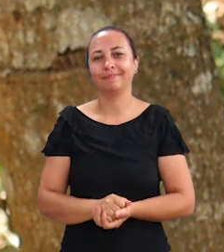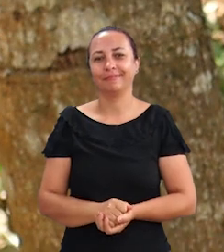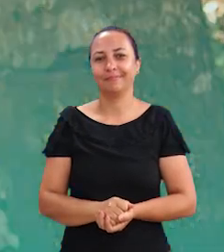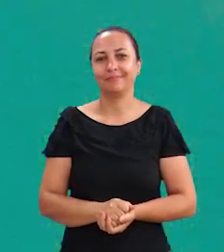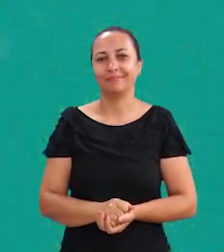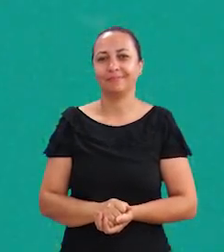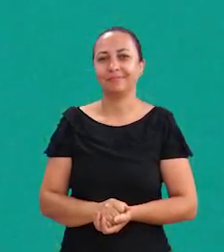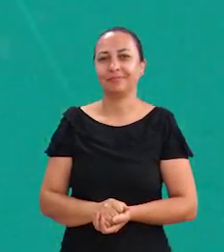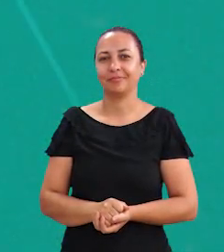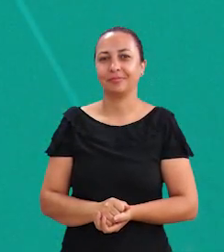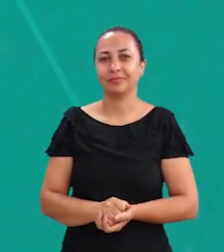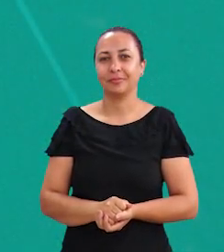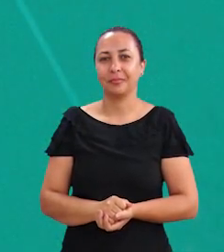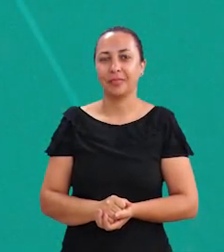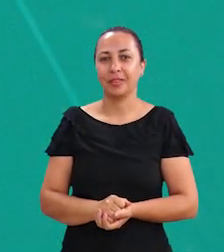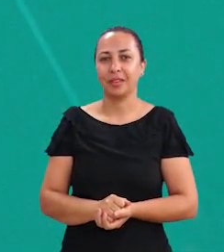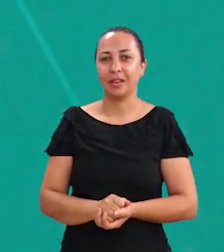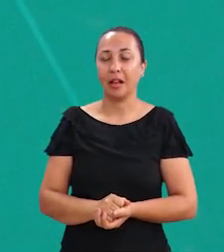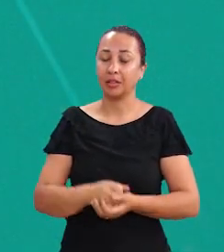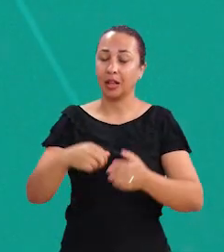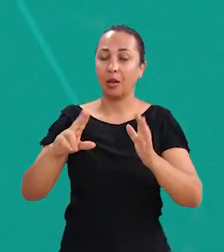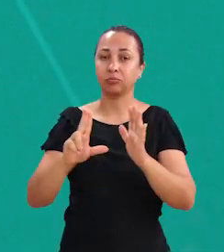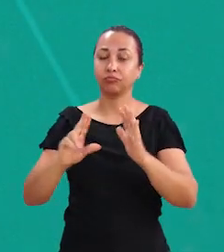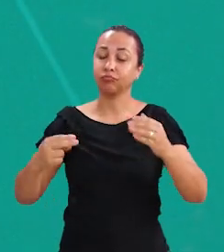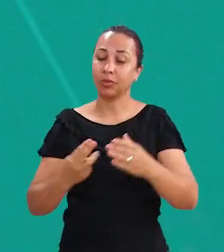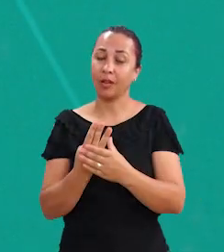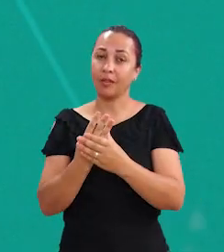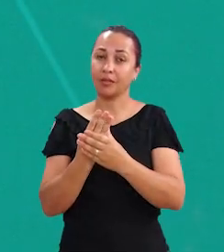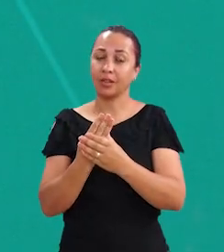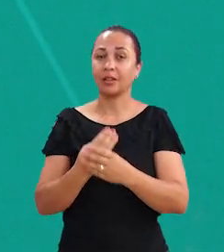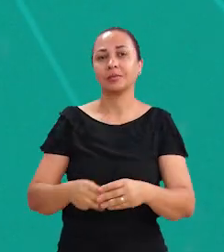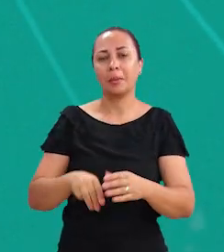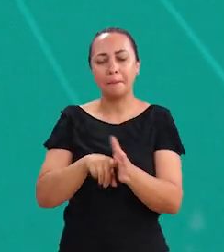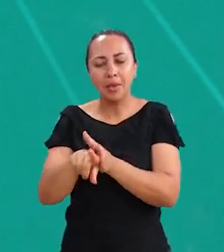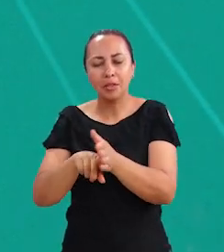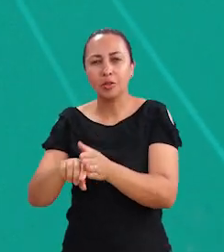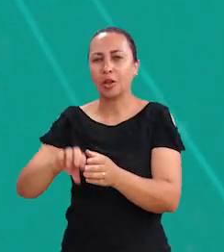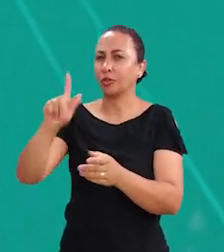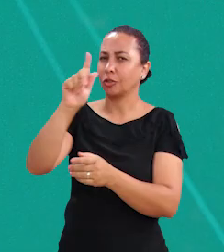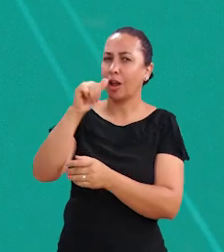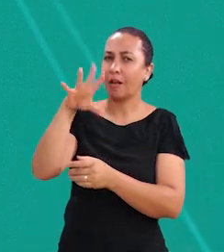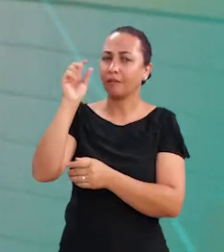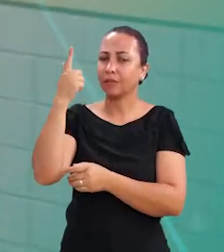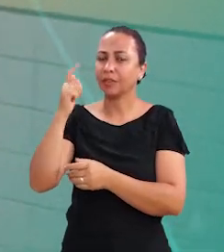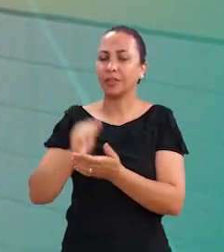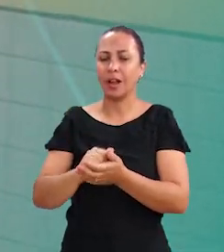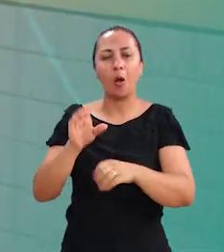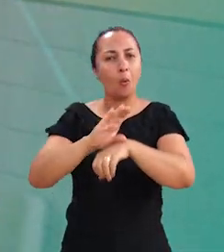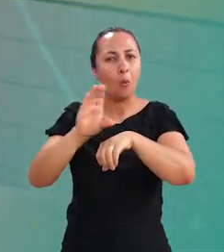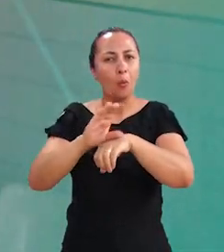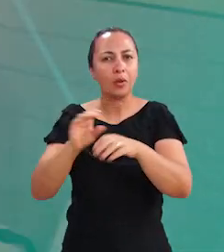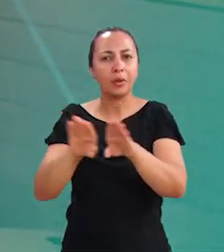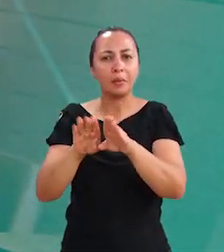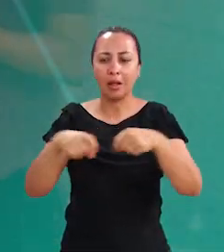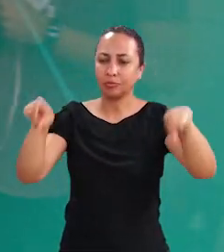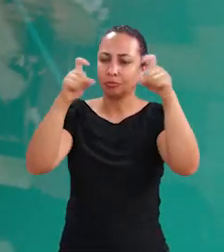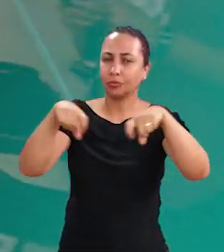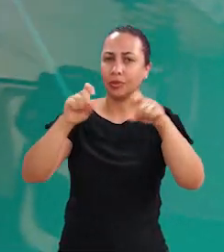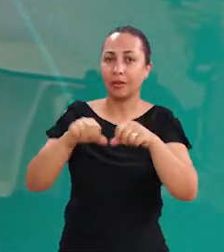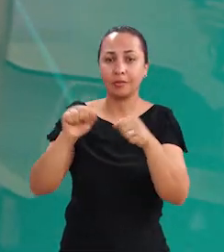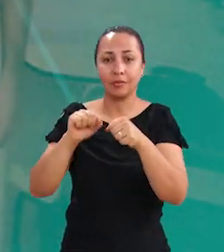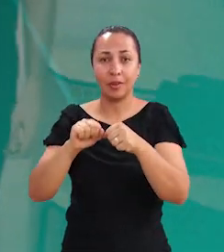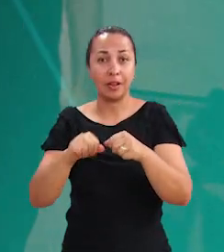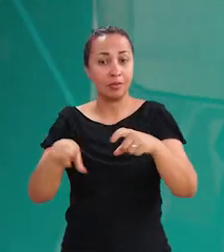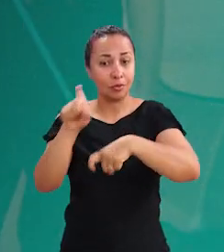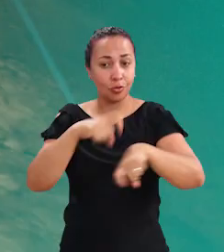hoje. Na Universidade Federal do Ceará, pesquisadores de Geografia e do curso de Sistemas e Mídias Digitais